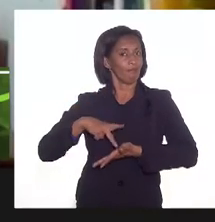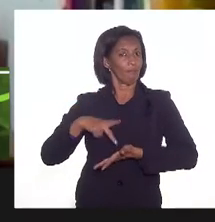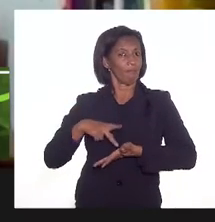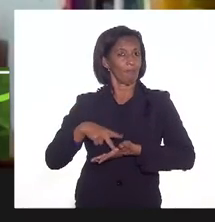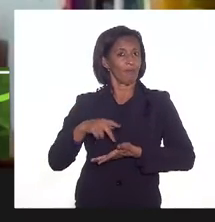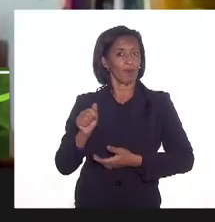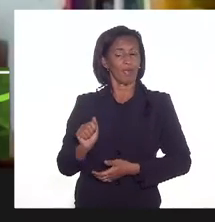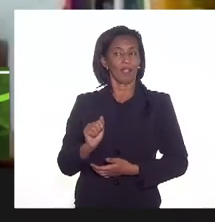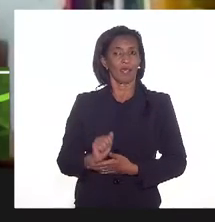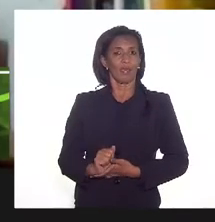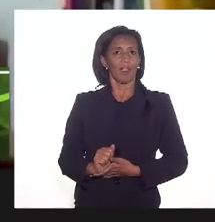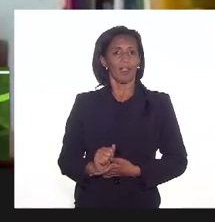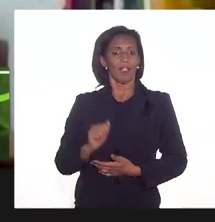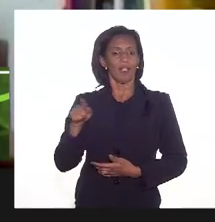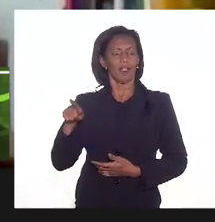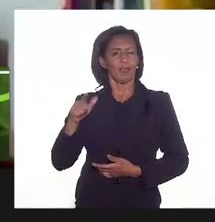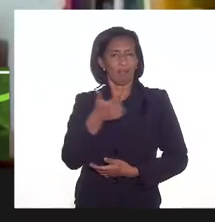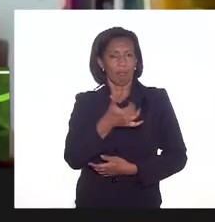UERJ durante 10 anos